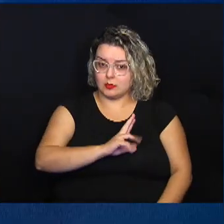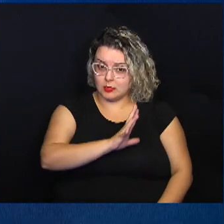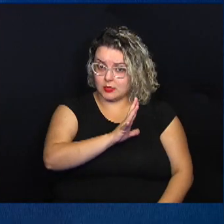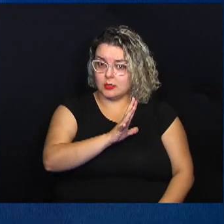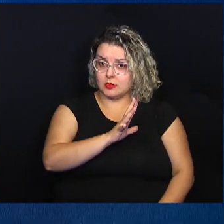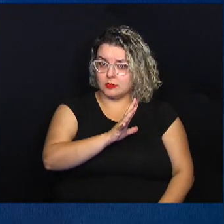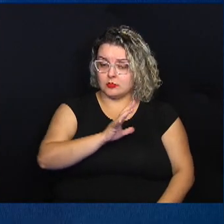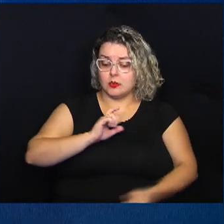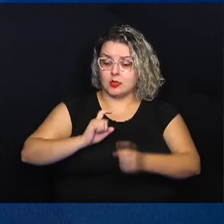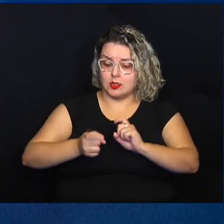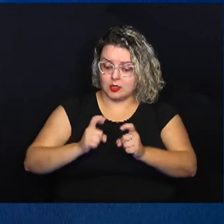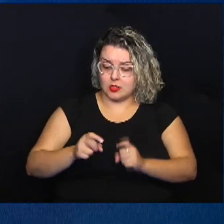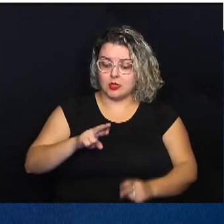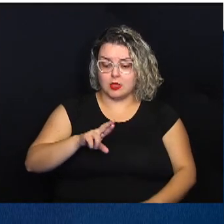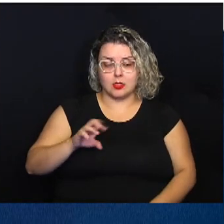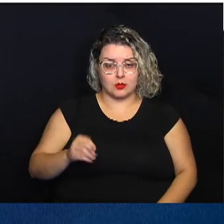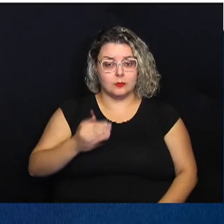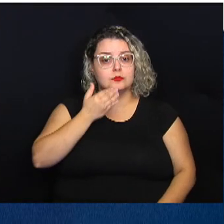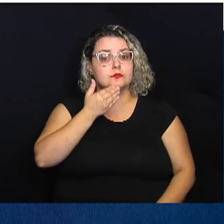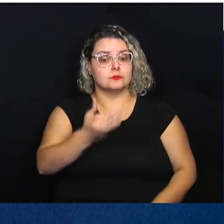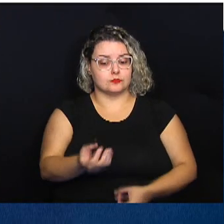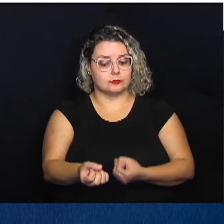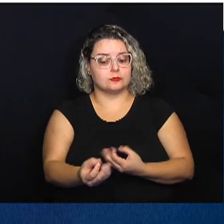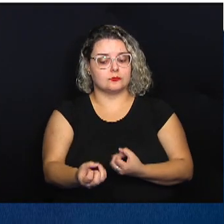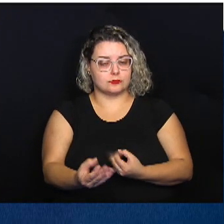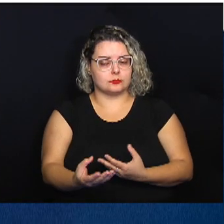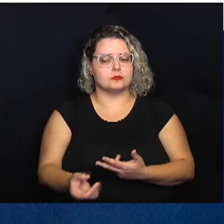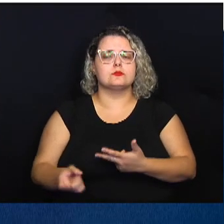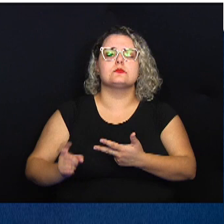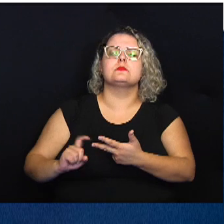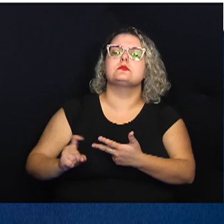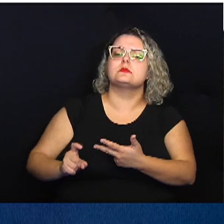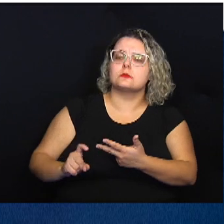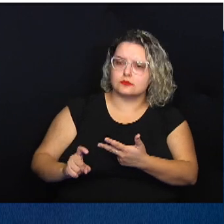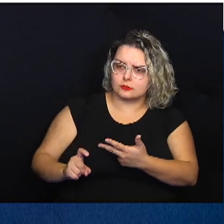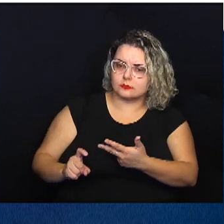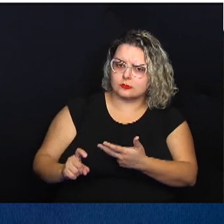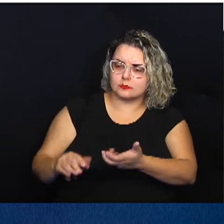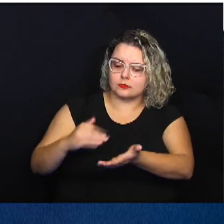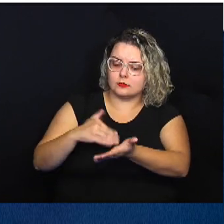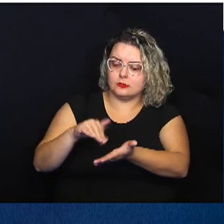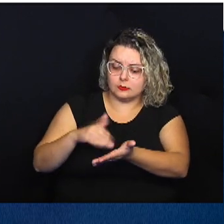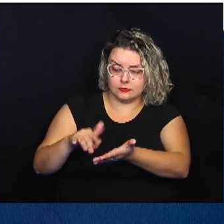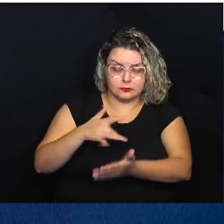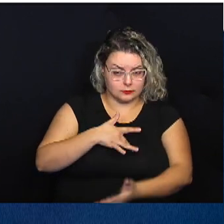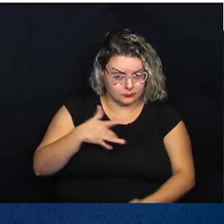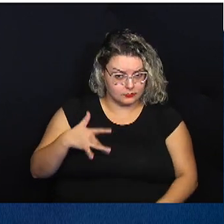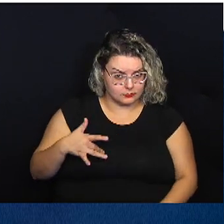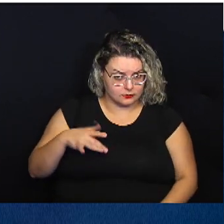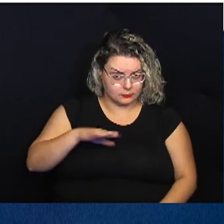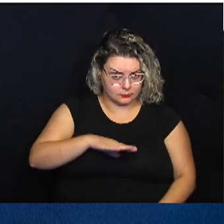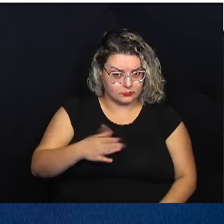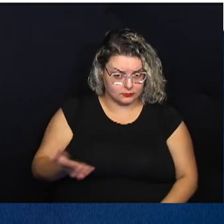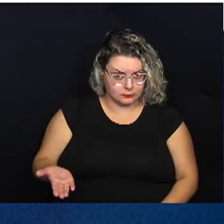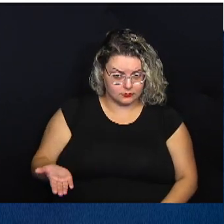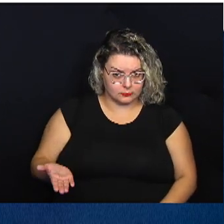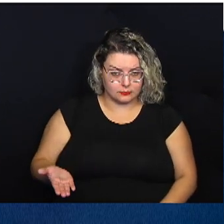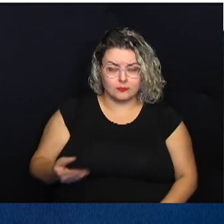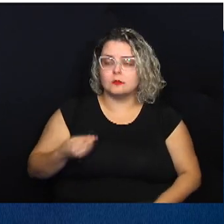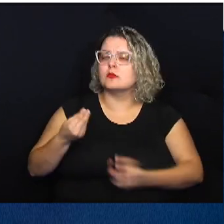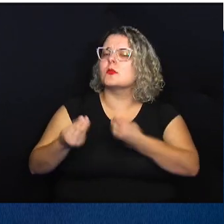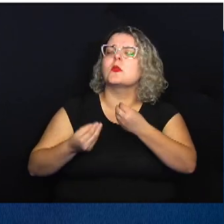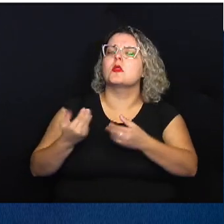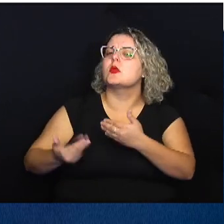na reunião ordinária, pede a informação ao Executivo, através da Secretaria Municipal de Saúde, sobre o andamento